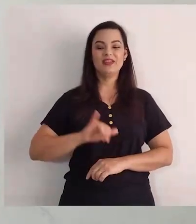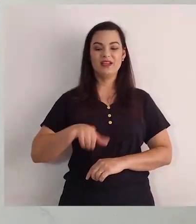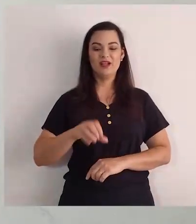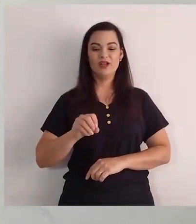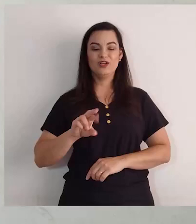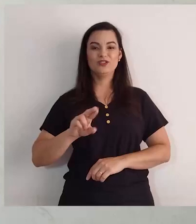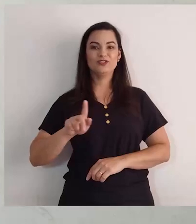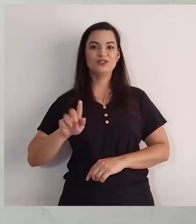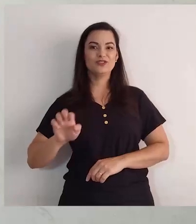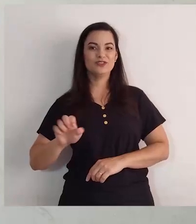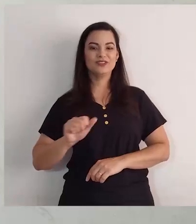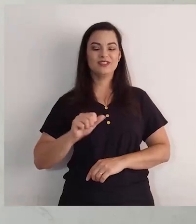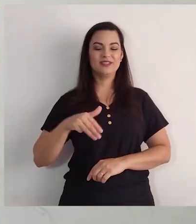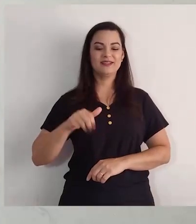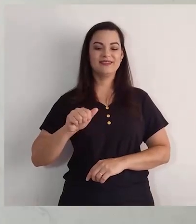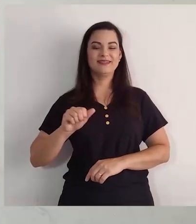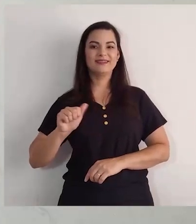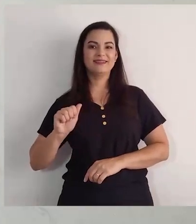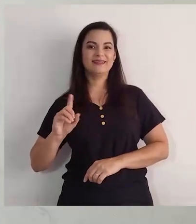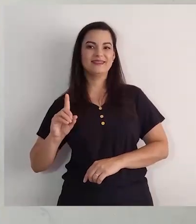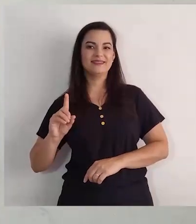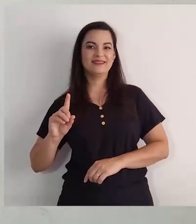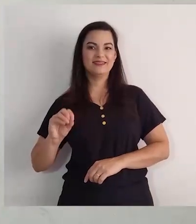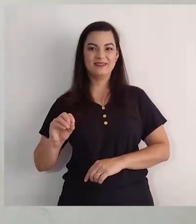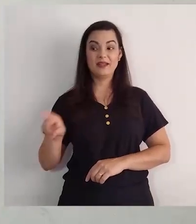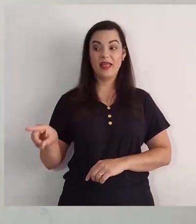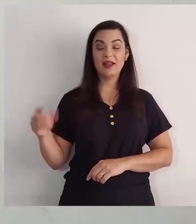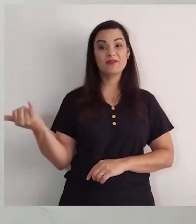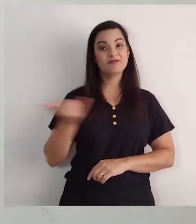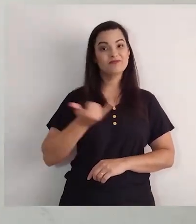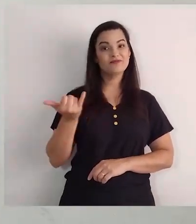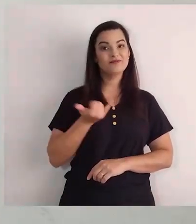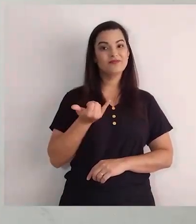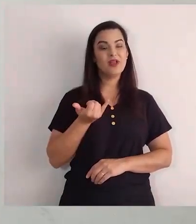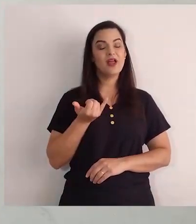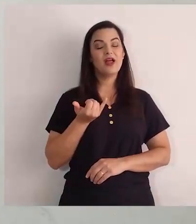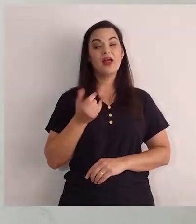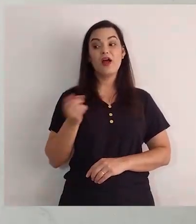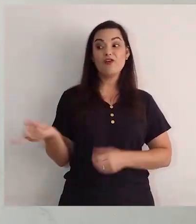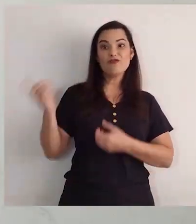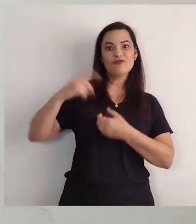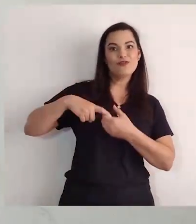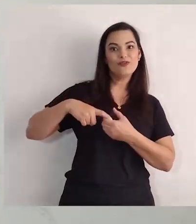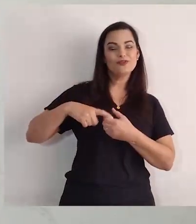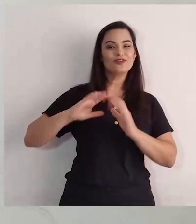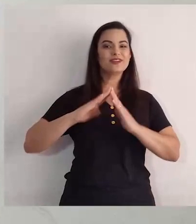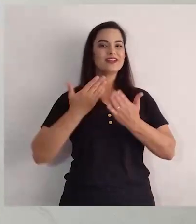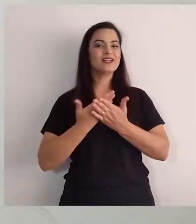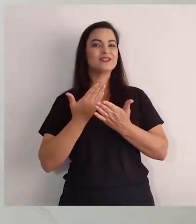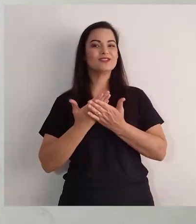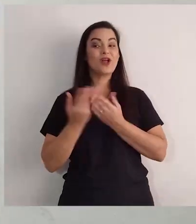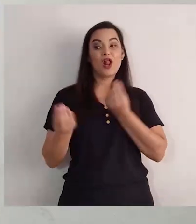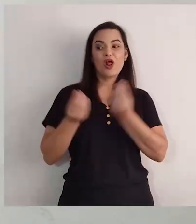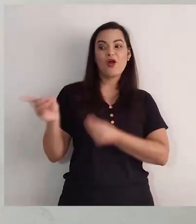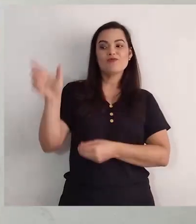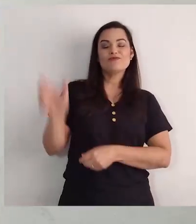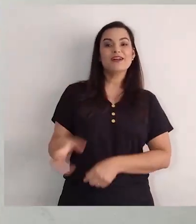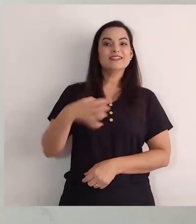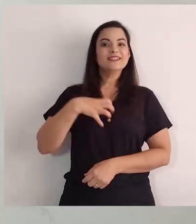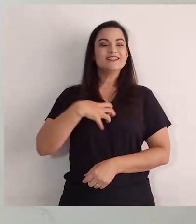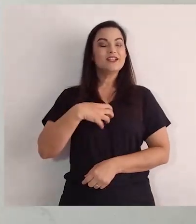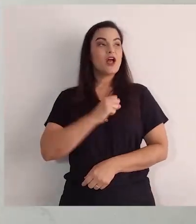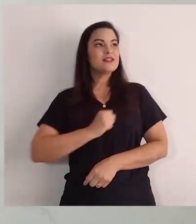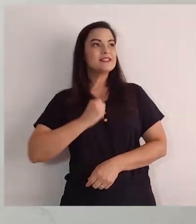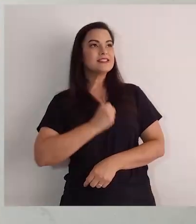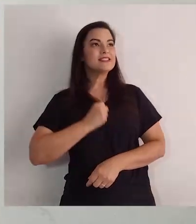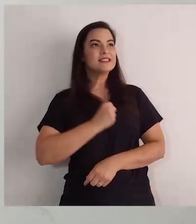como foi a volta às aulas para ele, do que ele estava com bastante saudade, né? Qual era a grande expectativa dele lá